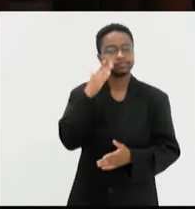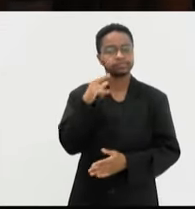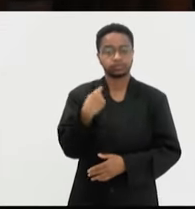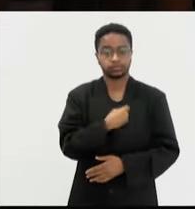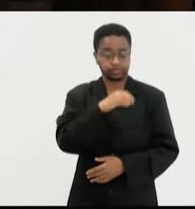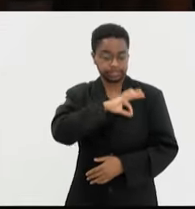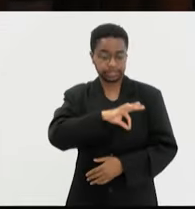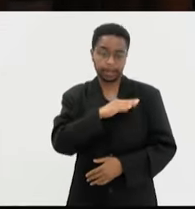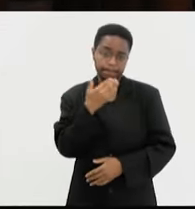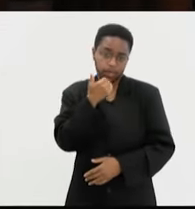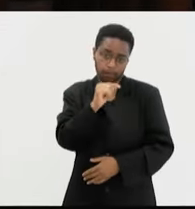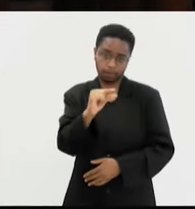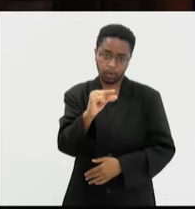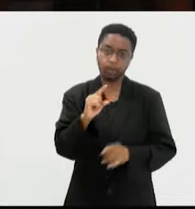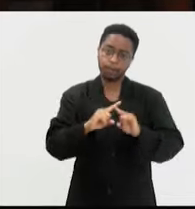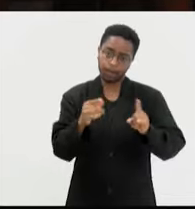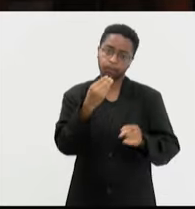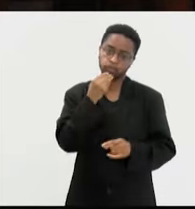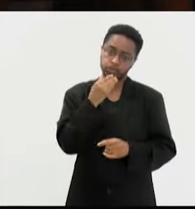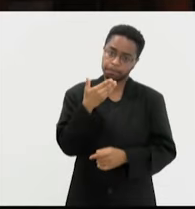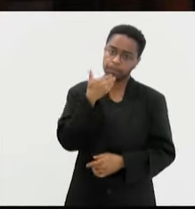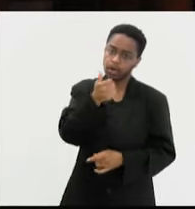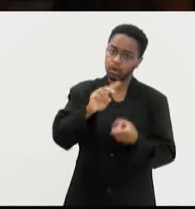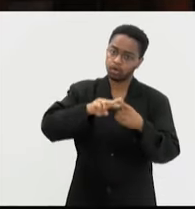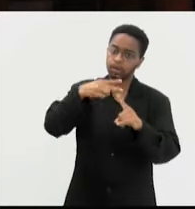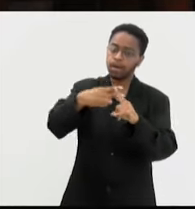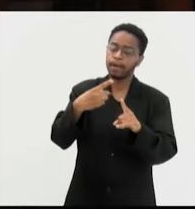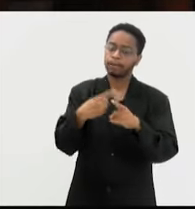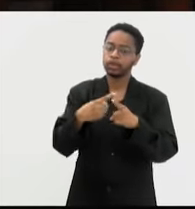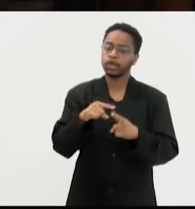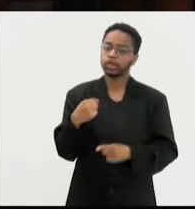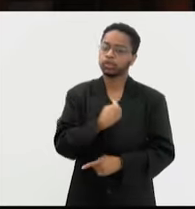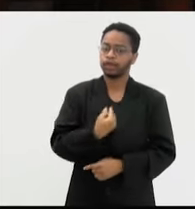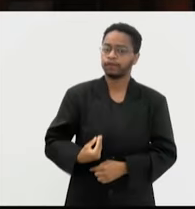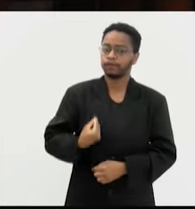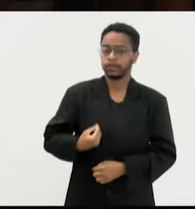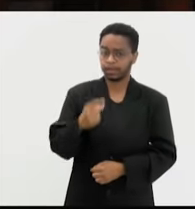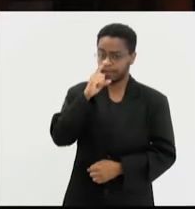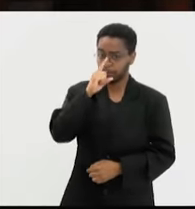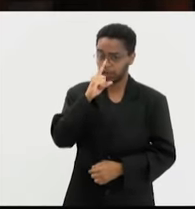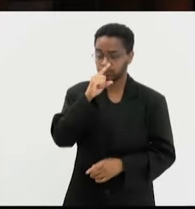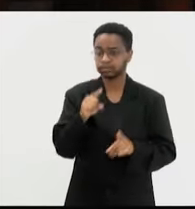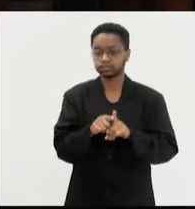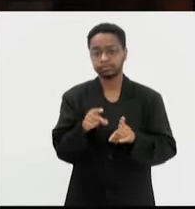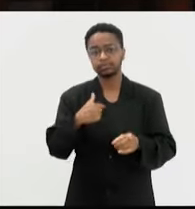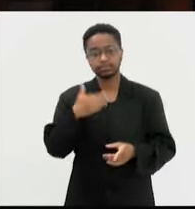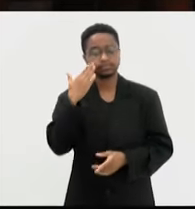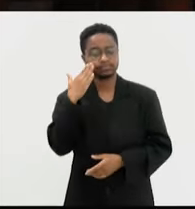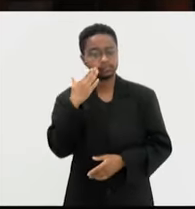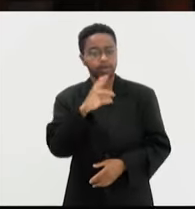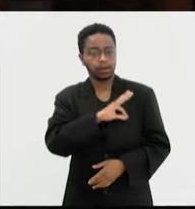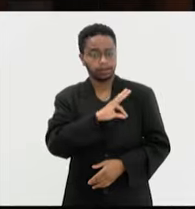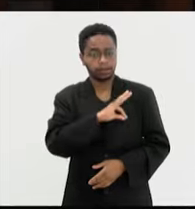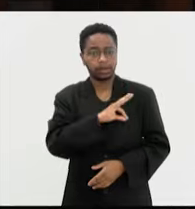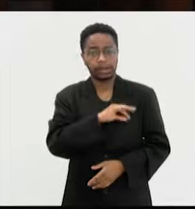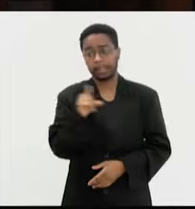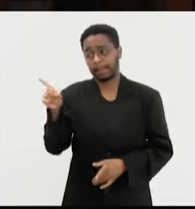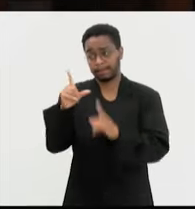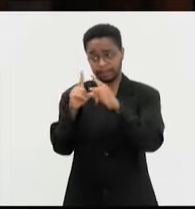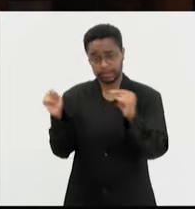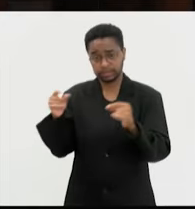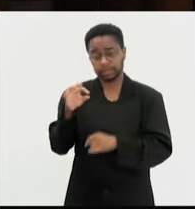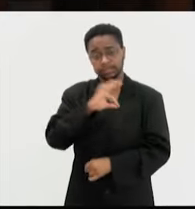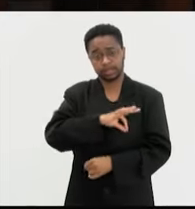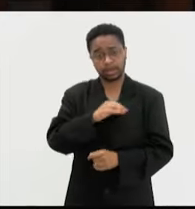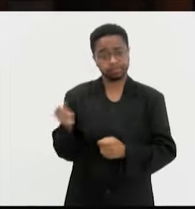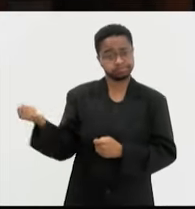melhorou o nosso salário mas poderia ser melhor porque nós arriscamos a nossa vida reconheço que polícia policial de Brasília ganha muito mais do que